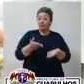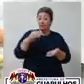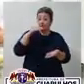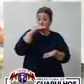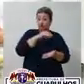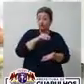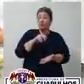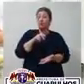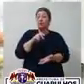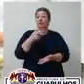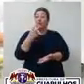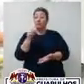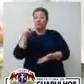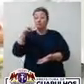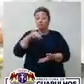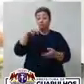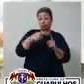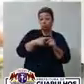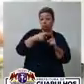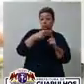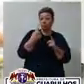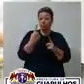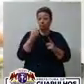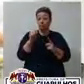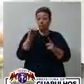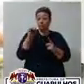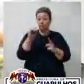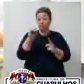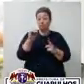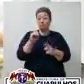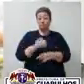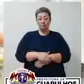Vai assar aí agora por 20 minutos, em forno pré-aquecido a 180 graus.